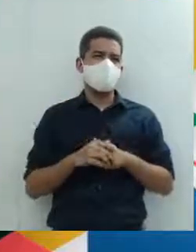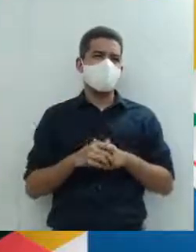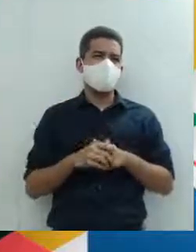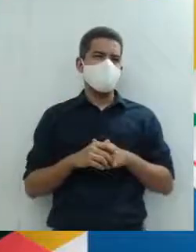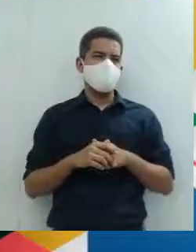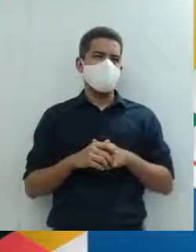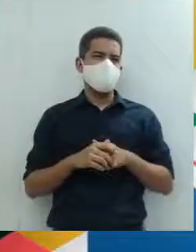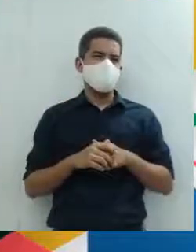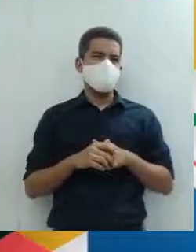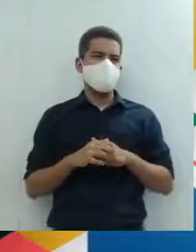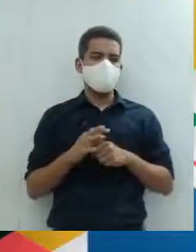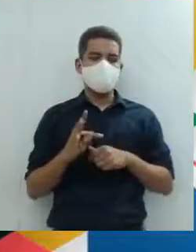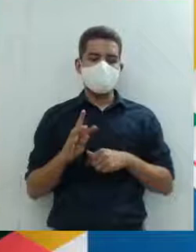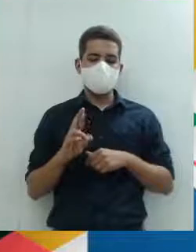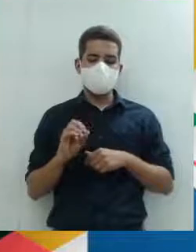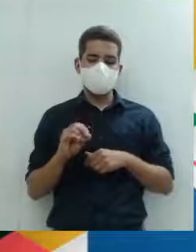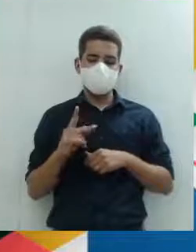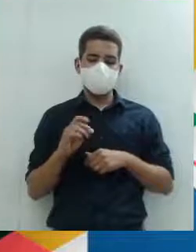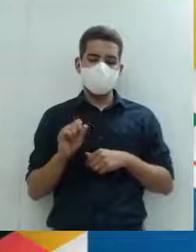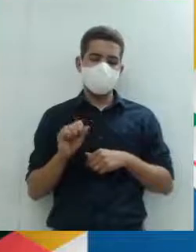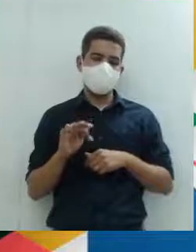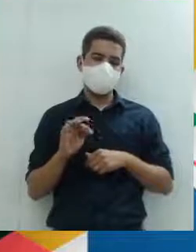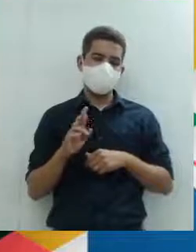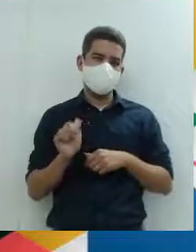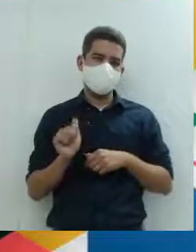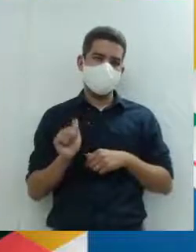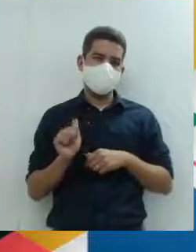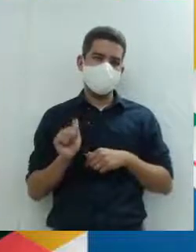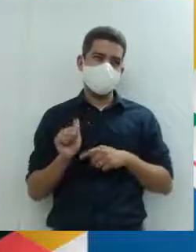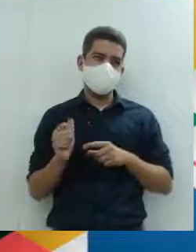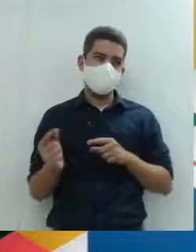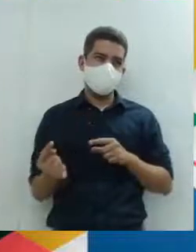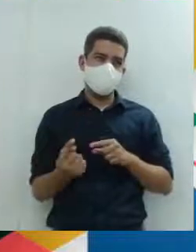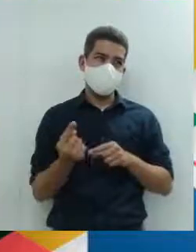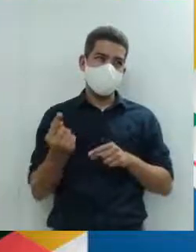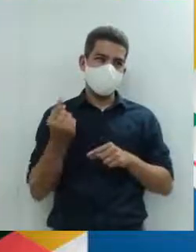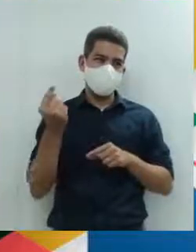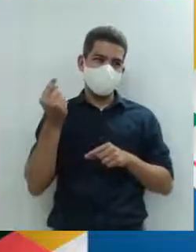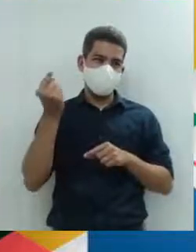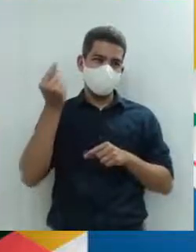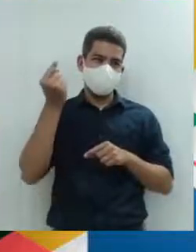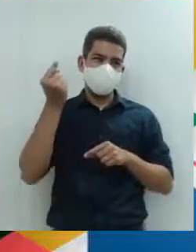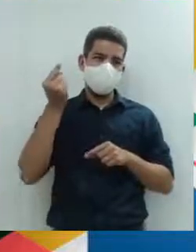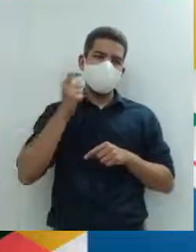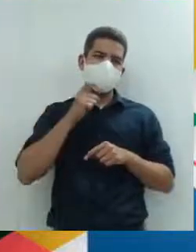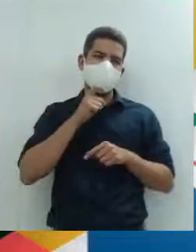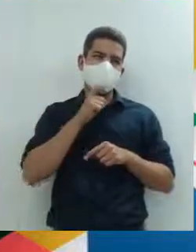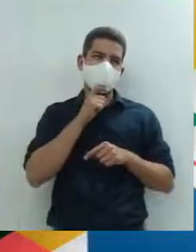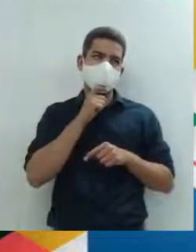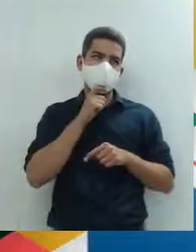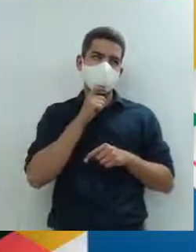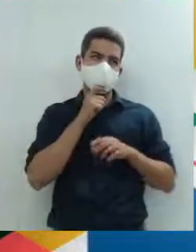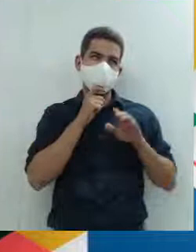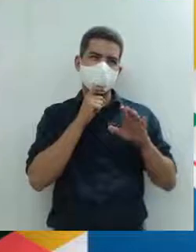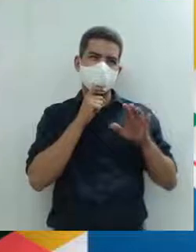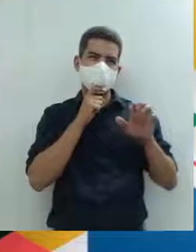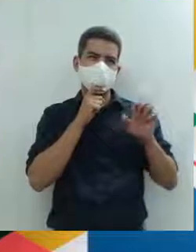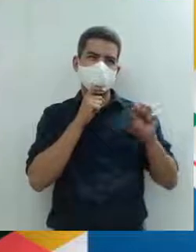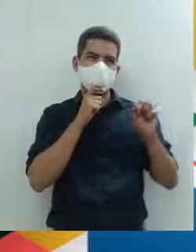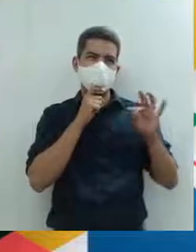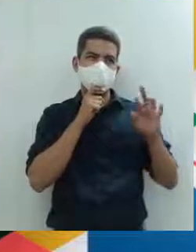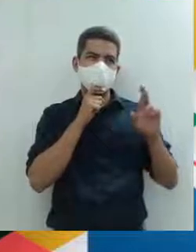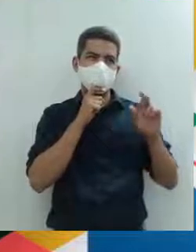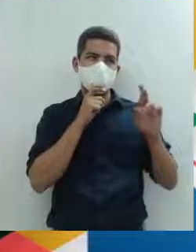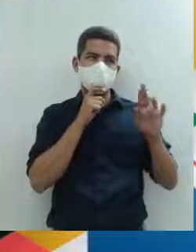Na troposfera, quanto mais alto você fica, mais frio fica. Né? Já na estratosfera, a